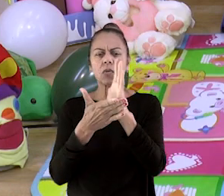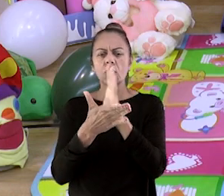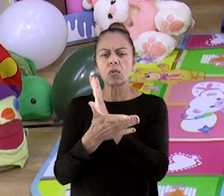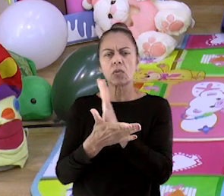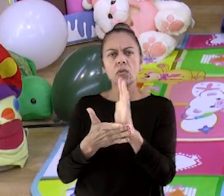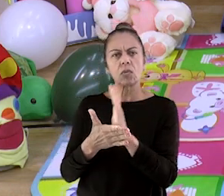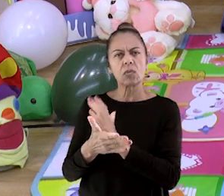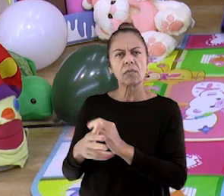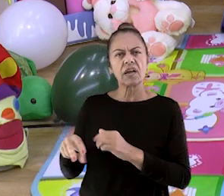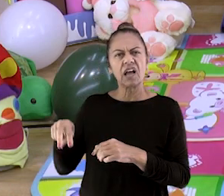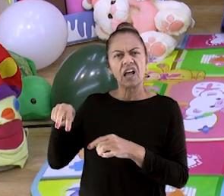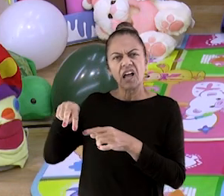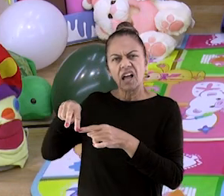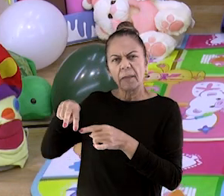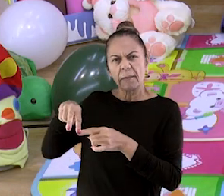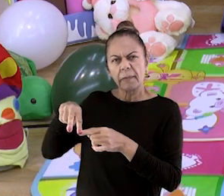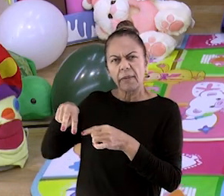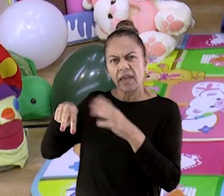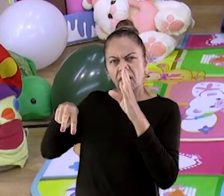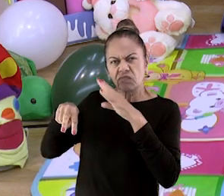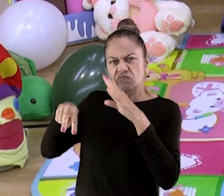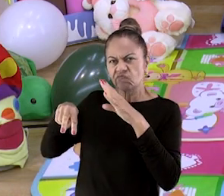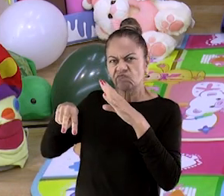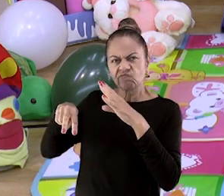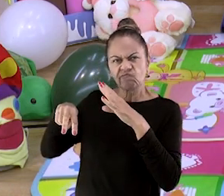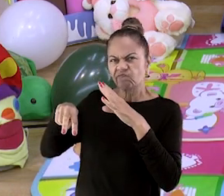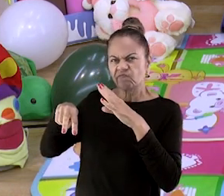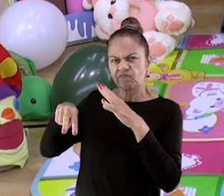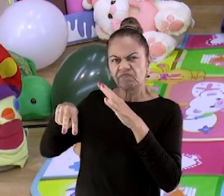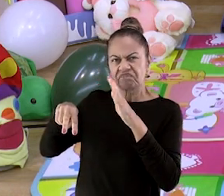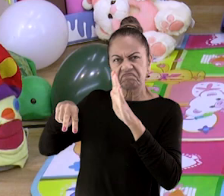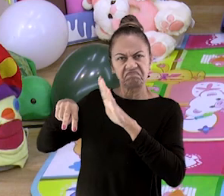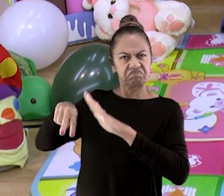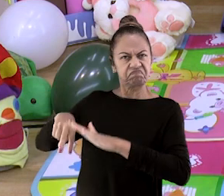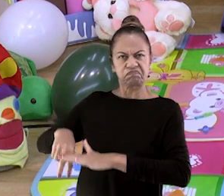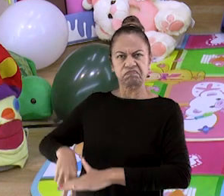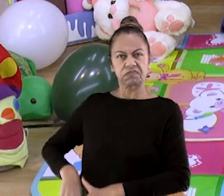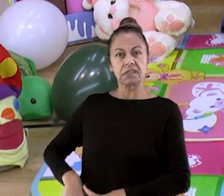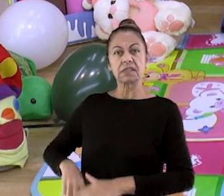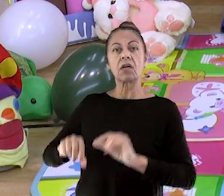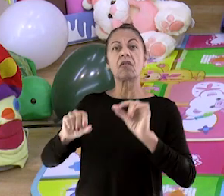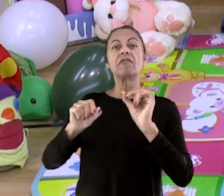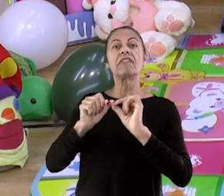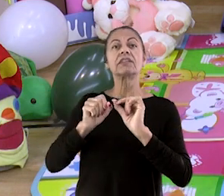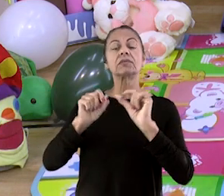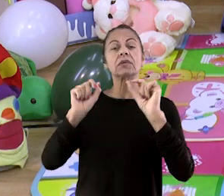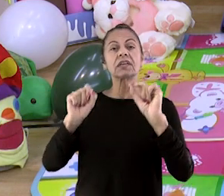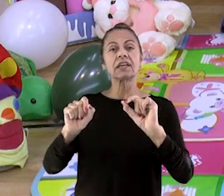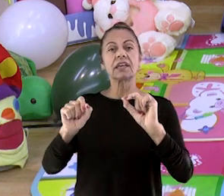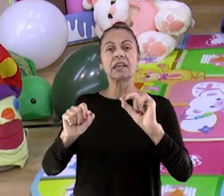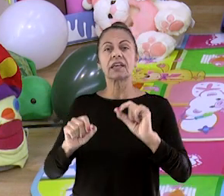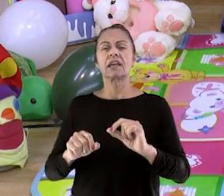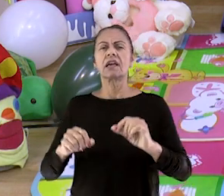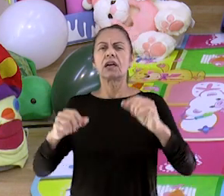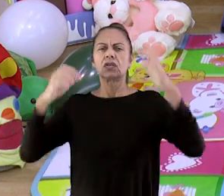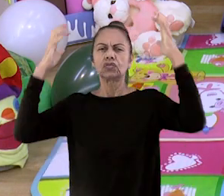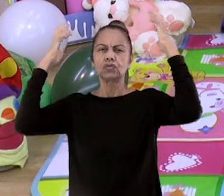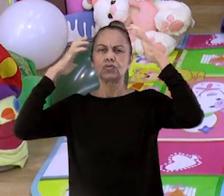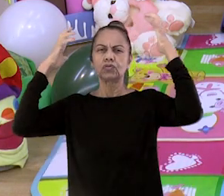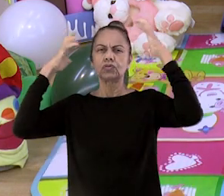ter chulé toma banho todos os dias e coloca também tal como é